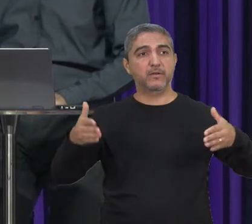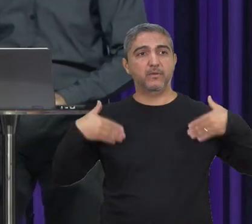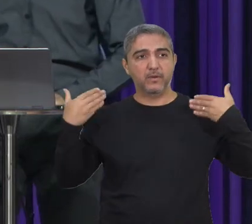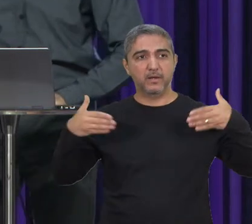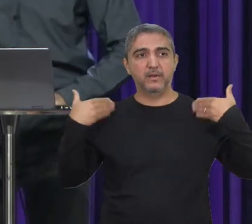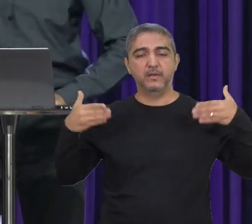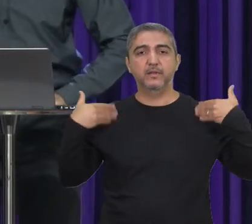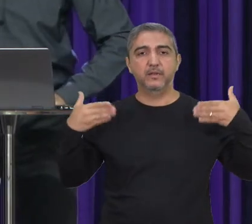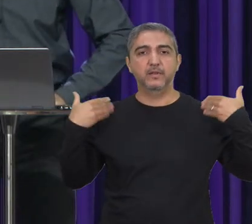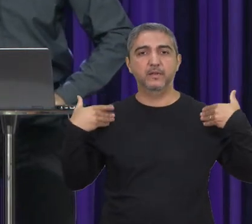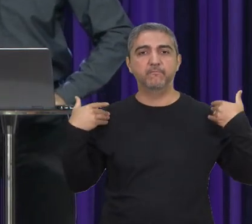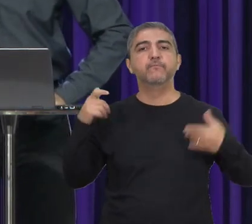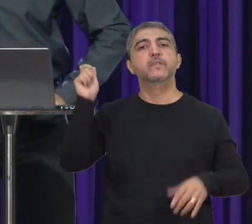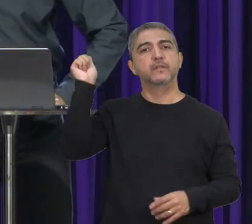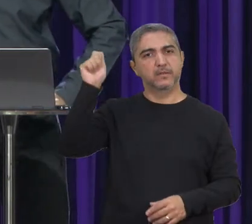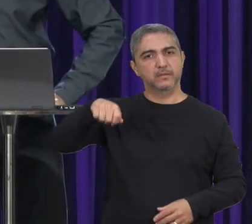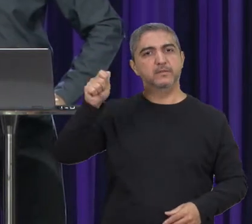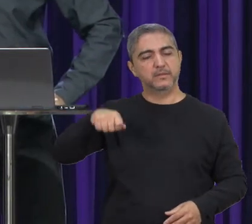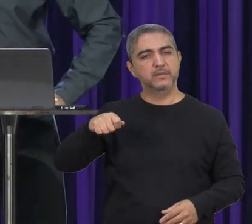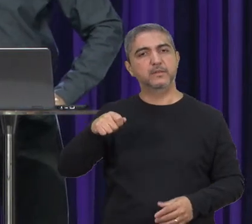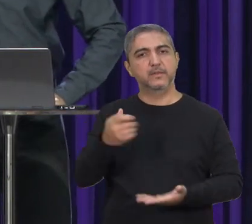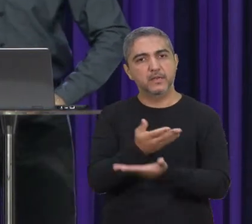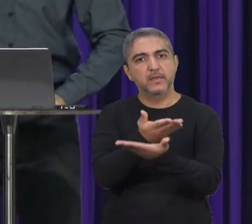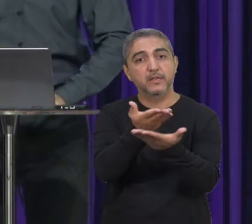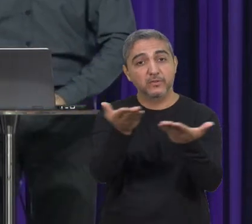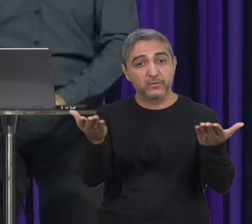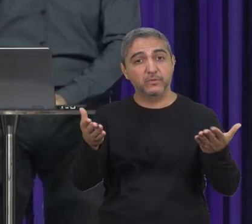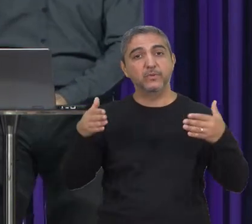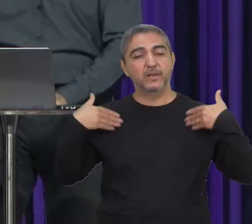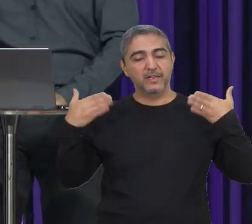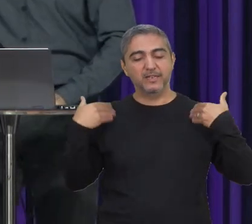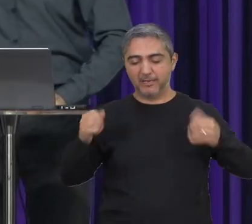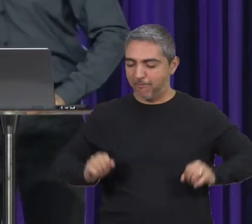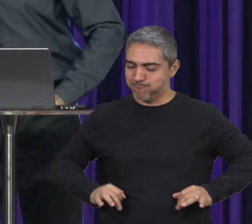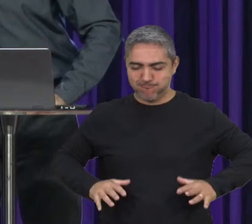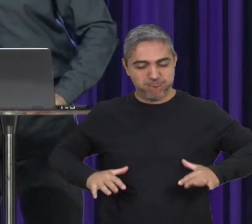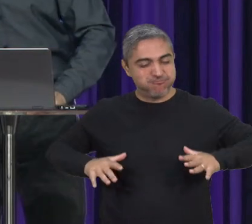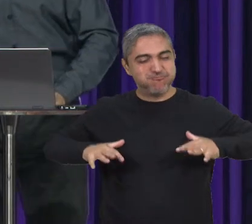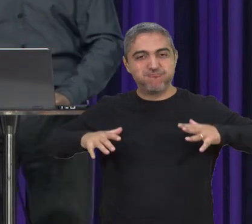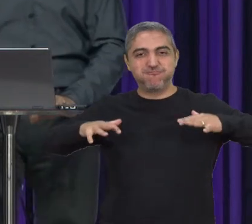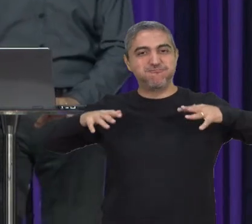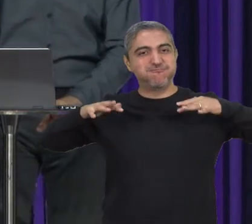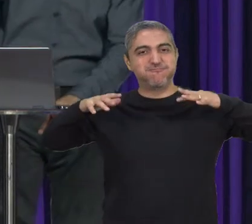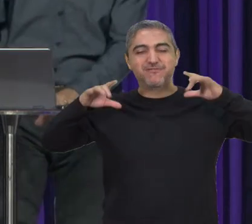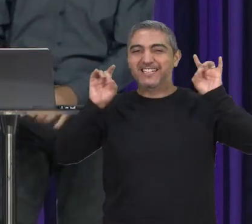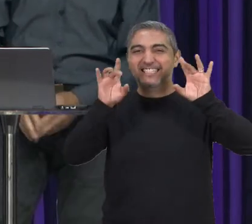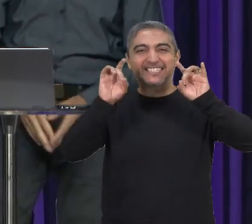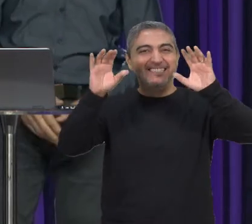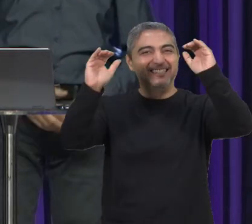Sim, a sua alegria transbordará, será extraordinária.